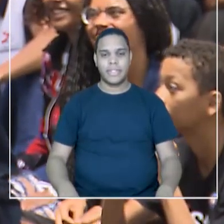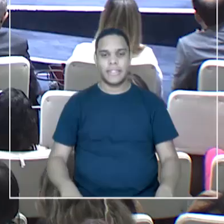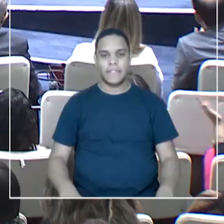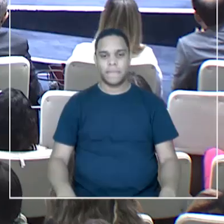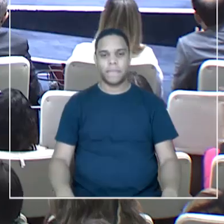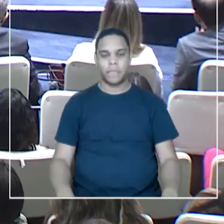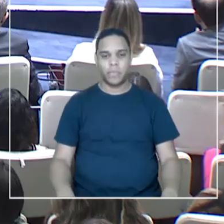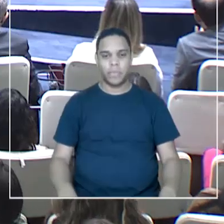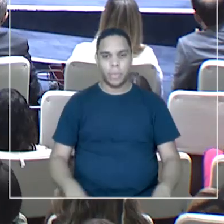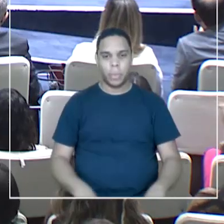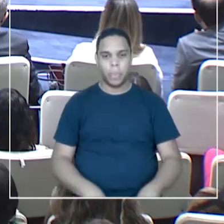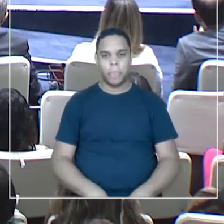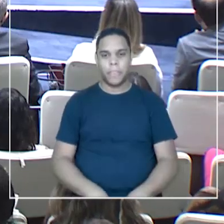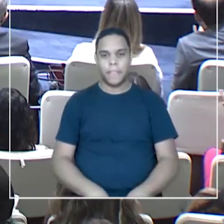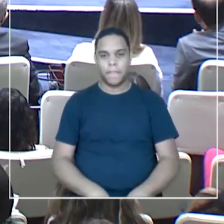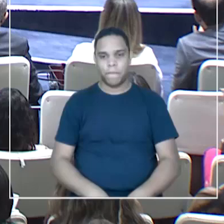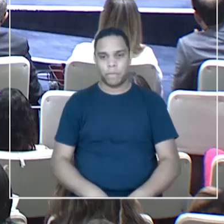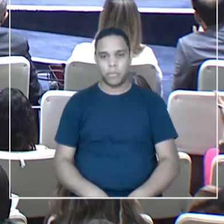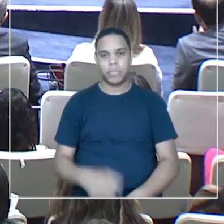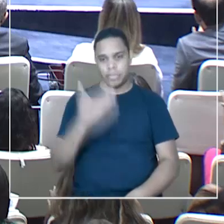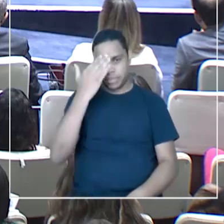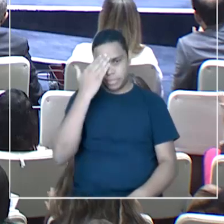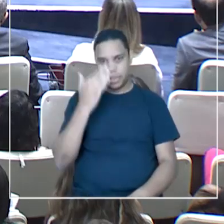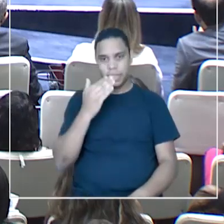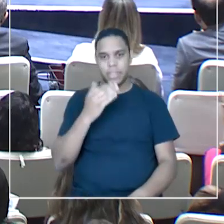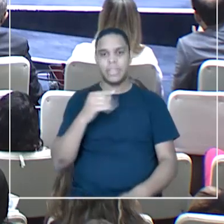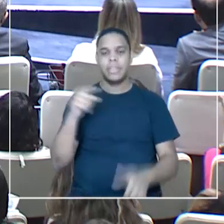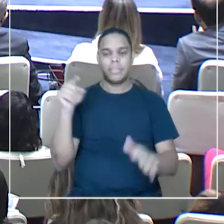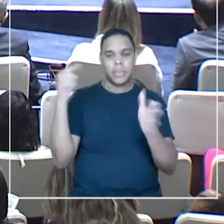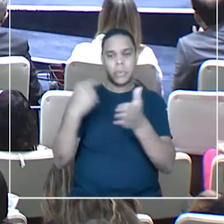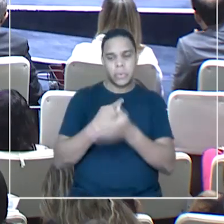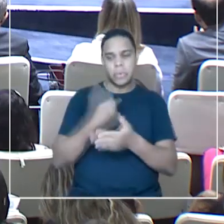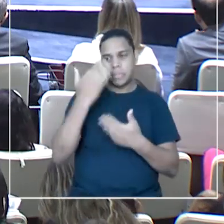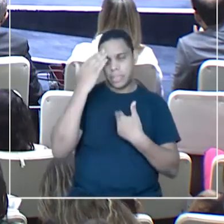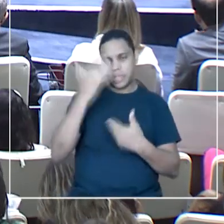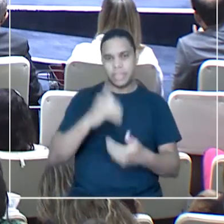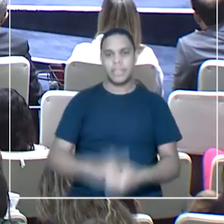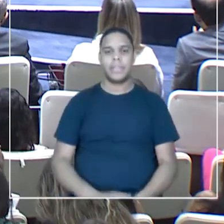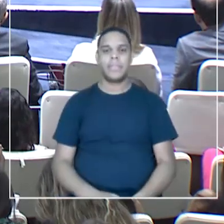Ian, obrigado pela pergunta. Tamo junto.